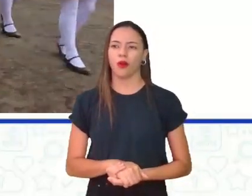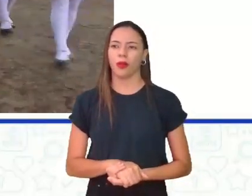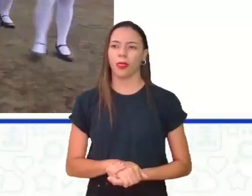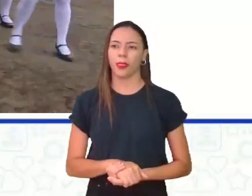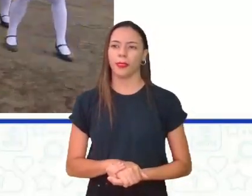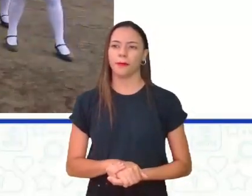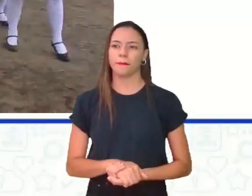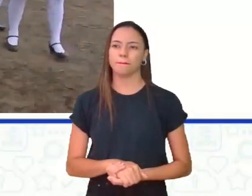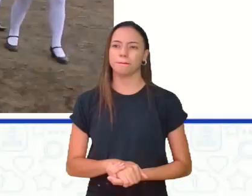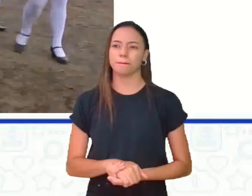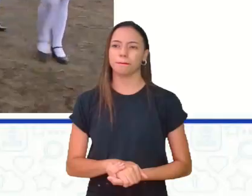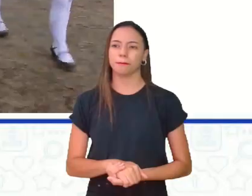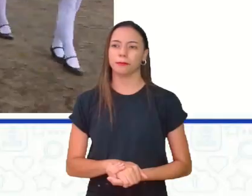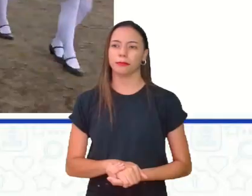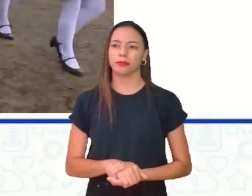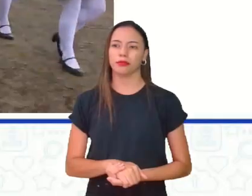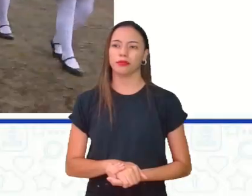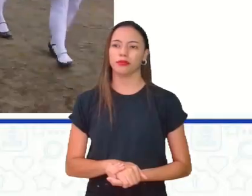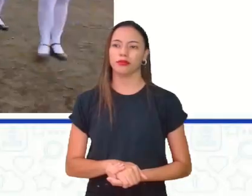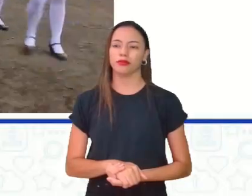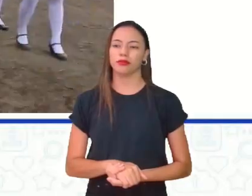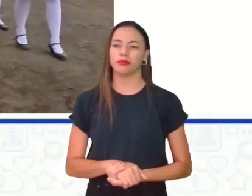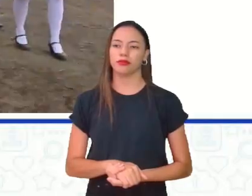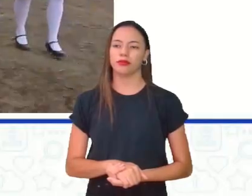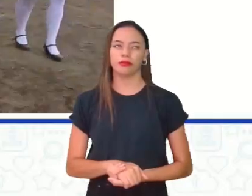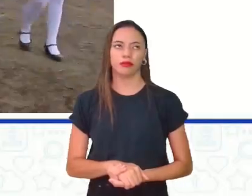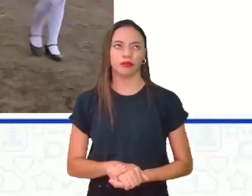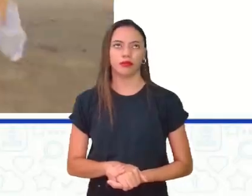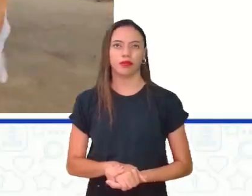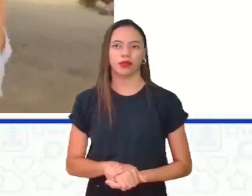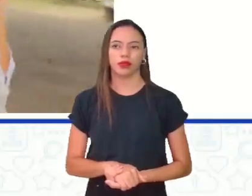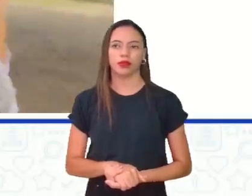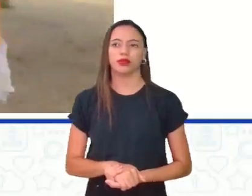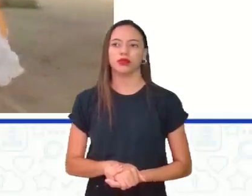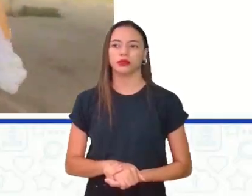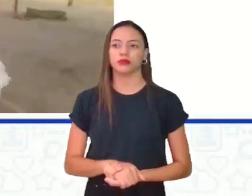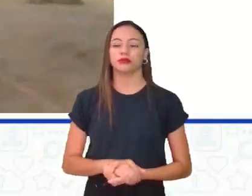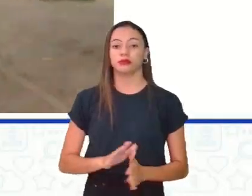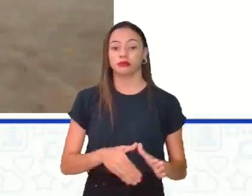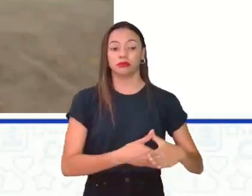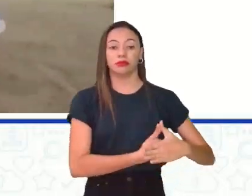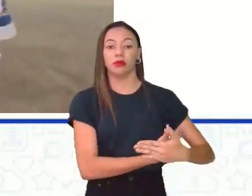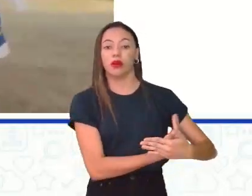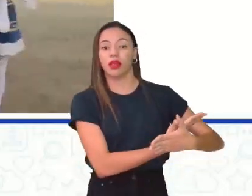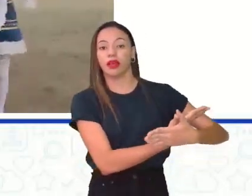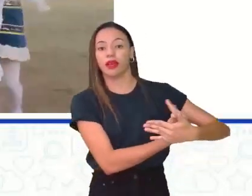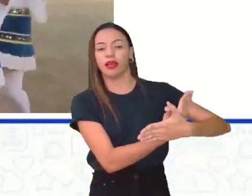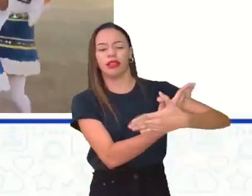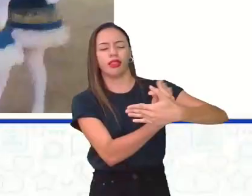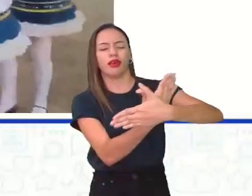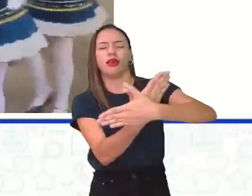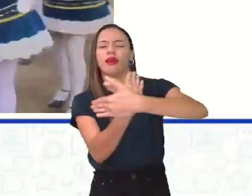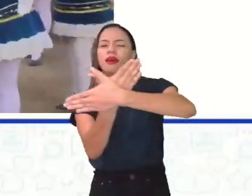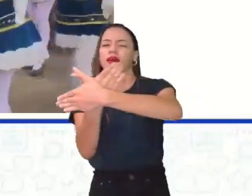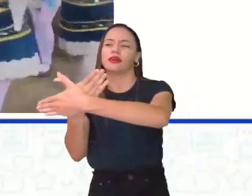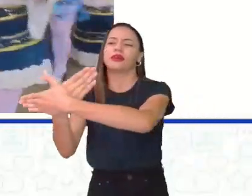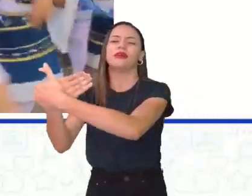que vives no meu jardim, responde, oh, linda borboleta,